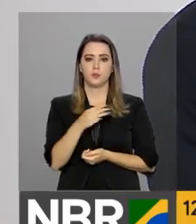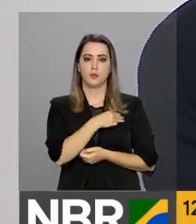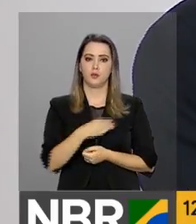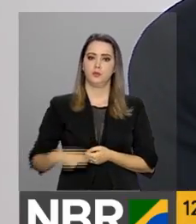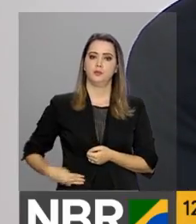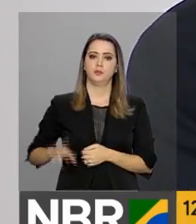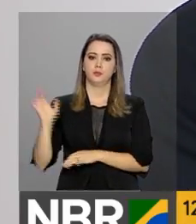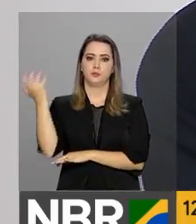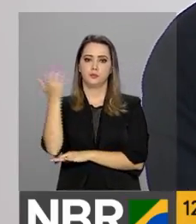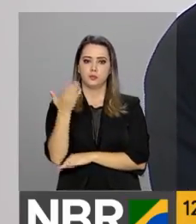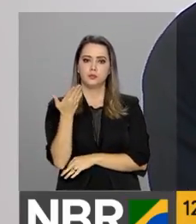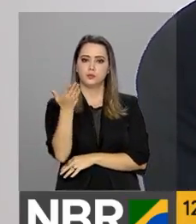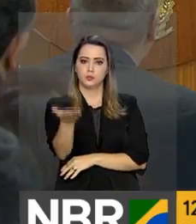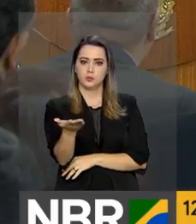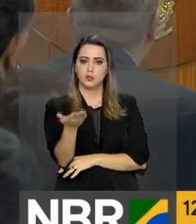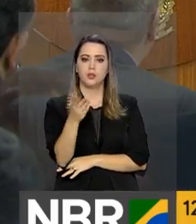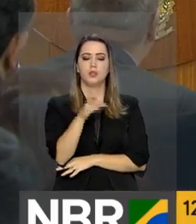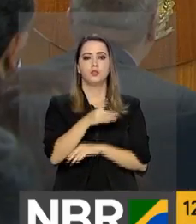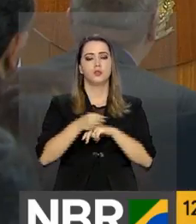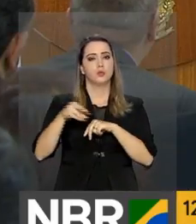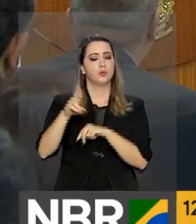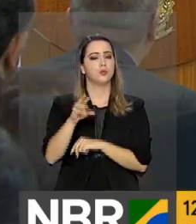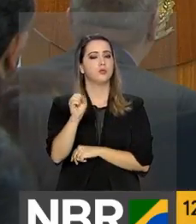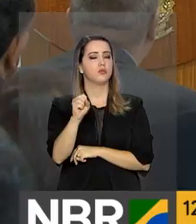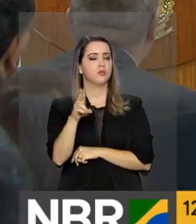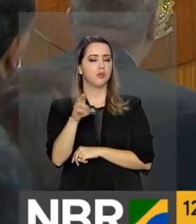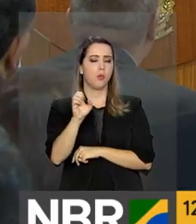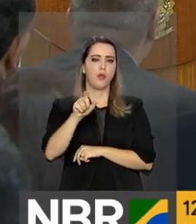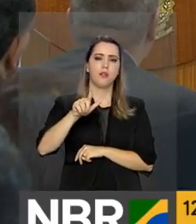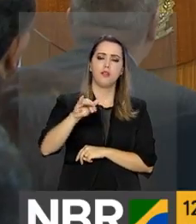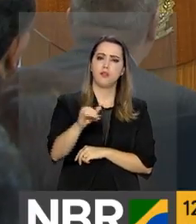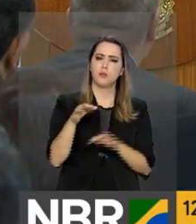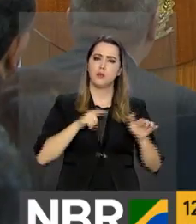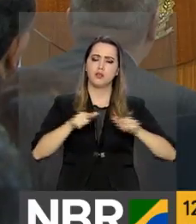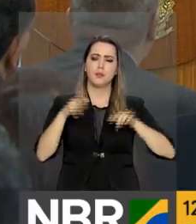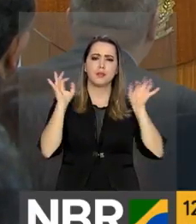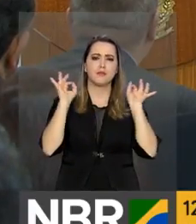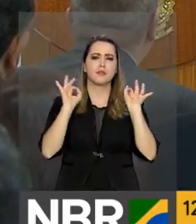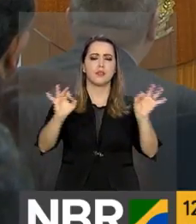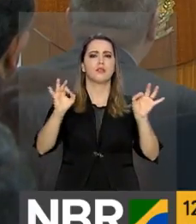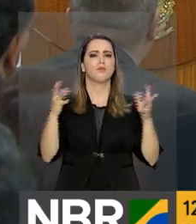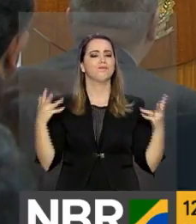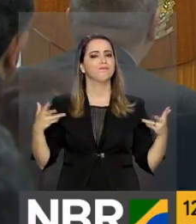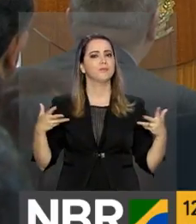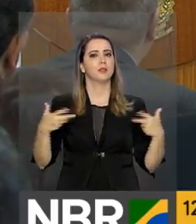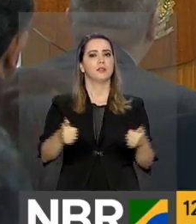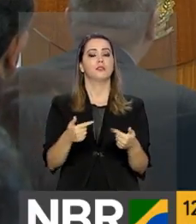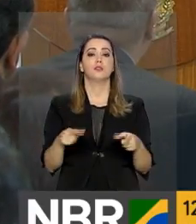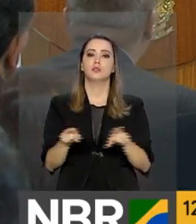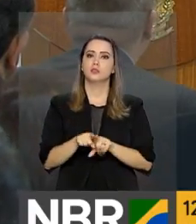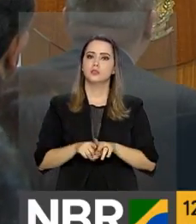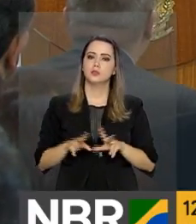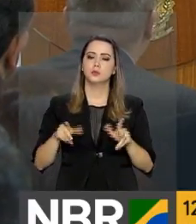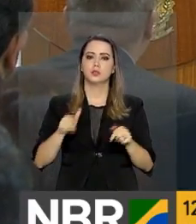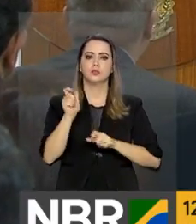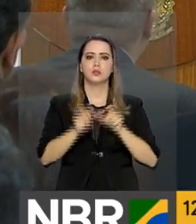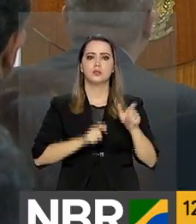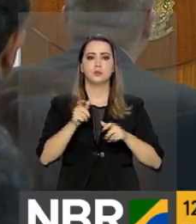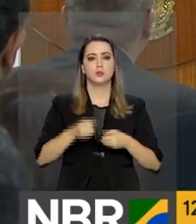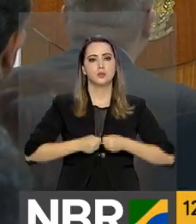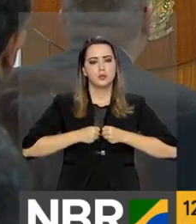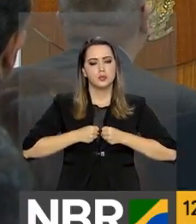diz a lei complementar sueli pelo trabalho eficientíssimo que fazem naturalmente cumprimentar todos que se dedicam